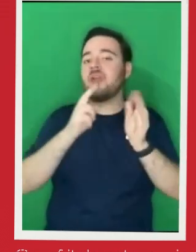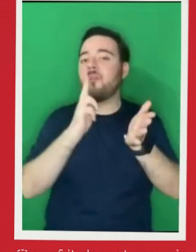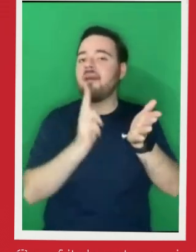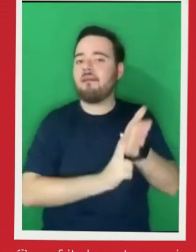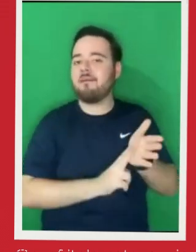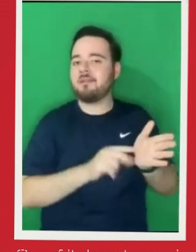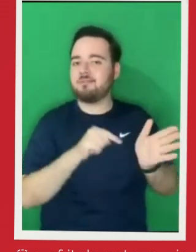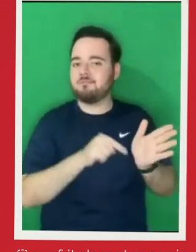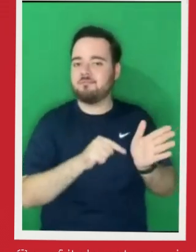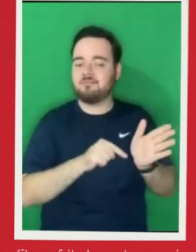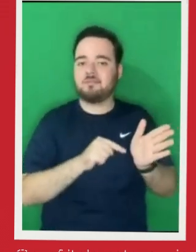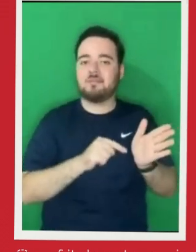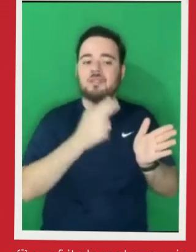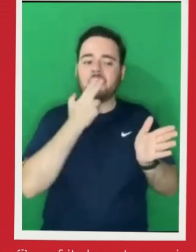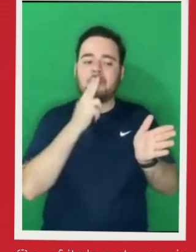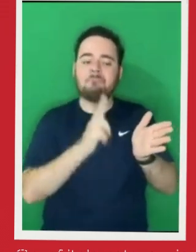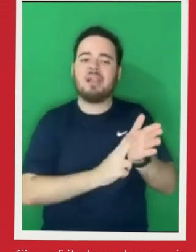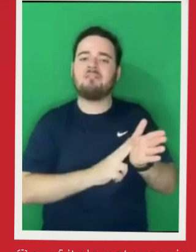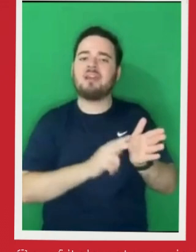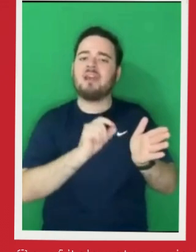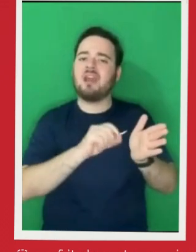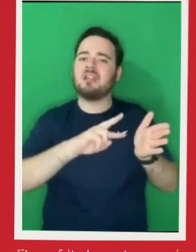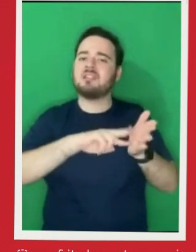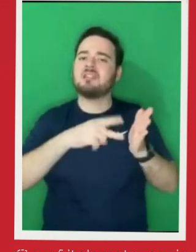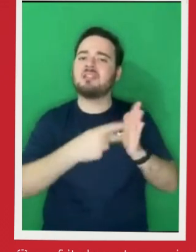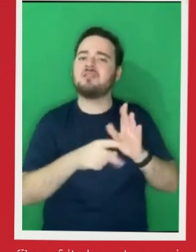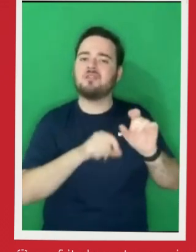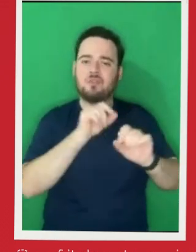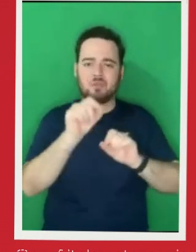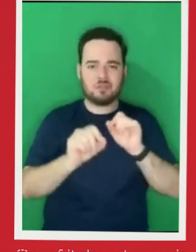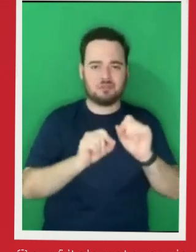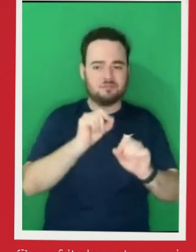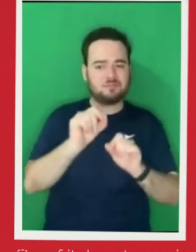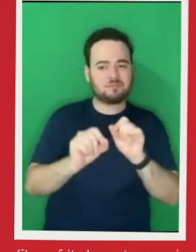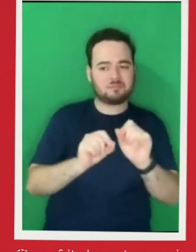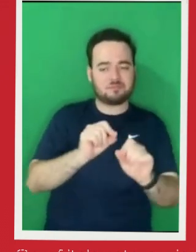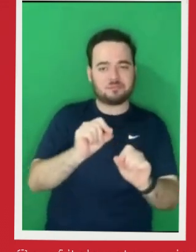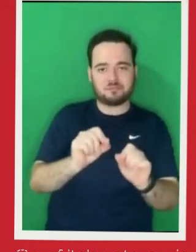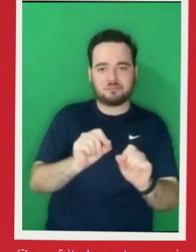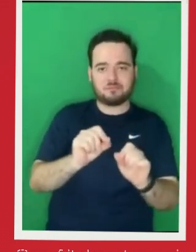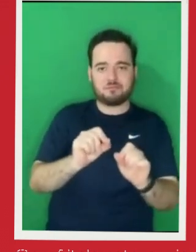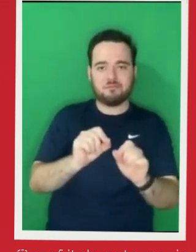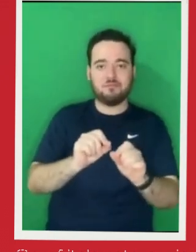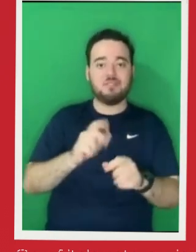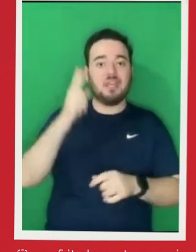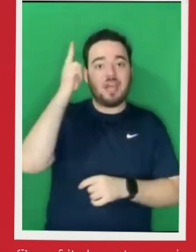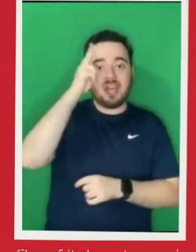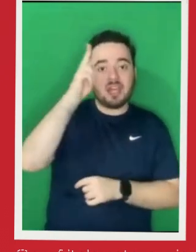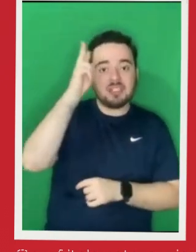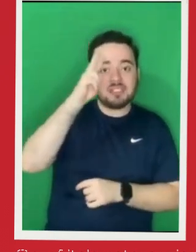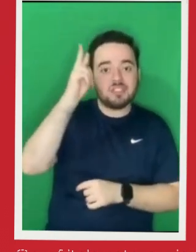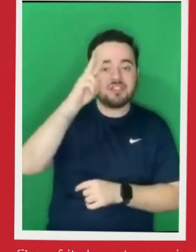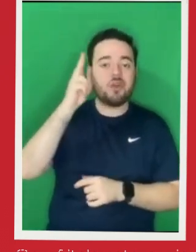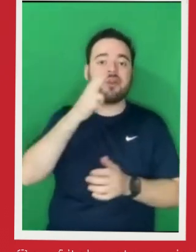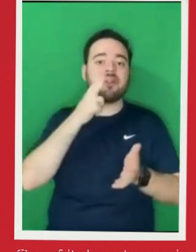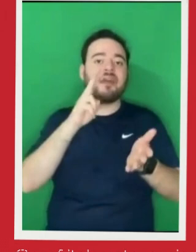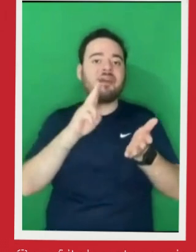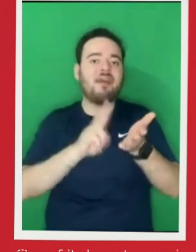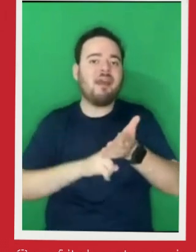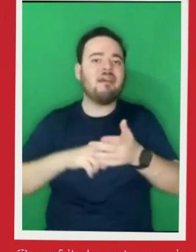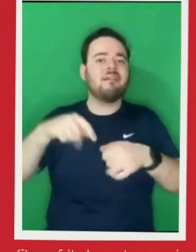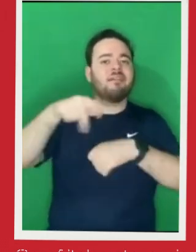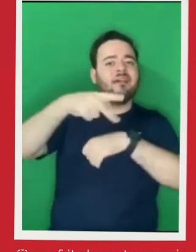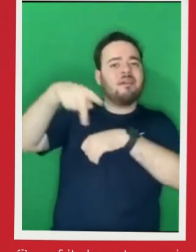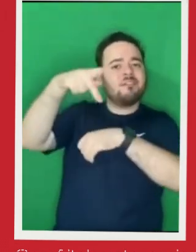uma carta. A etimologia da palavra carta, qual é o risco disso? A história da carta no